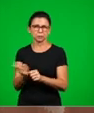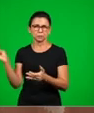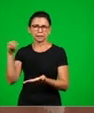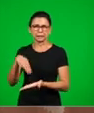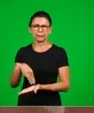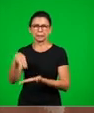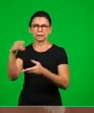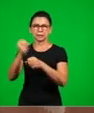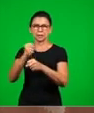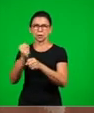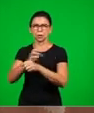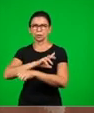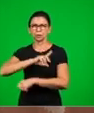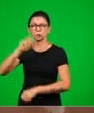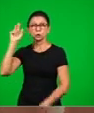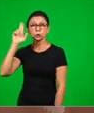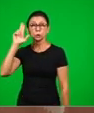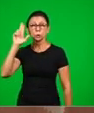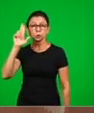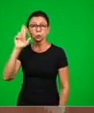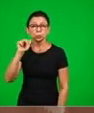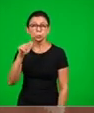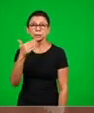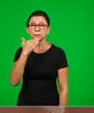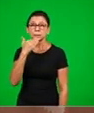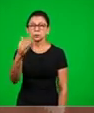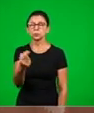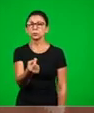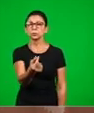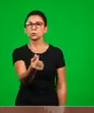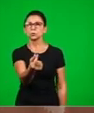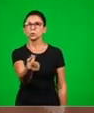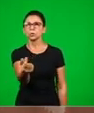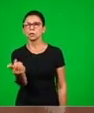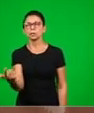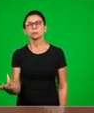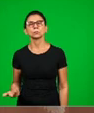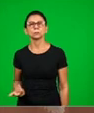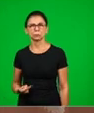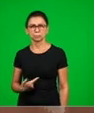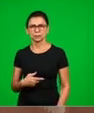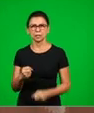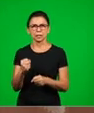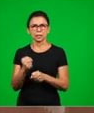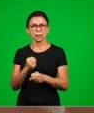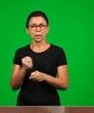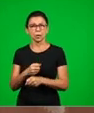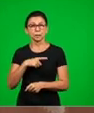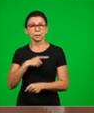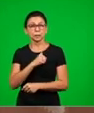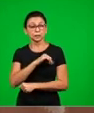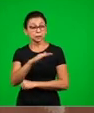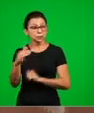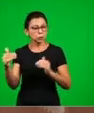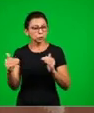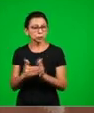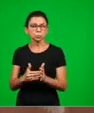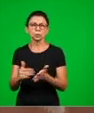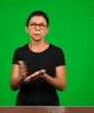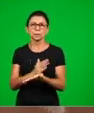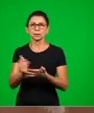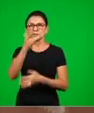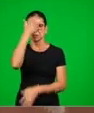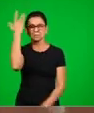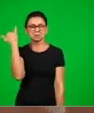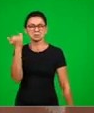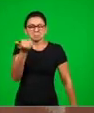Esse é o maior milagre da fé. Uma obra que tem tudo como essa, que as pessoas não entendem isso. Elas preferem dar dinheiro